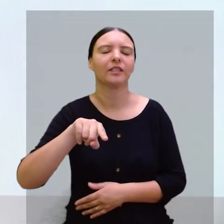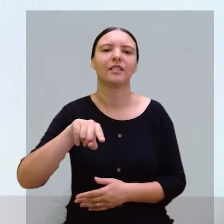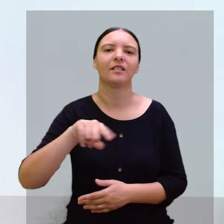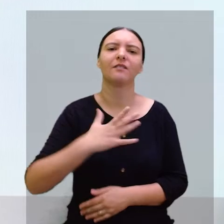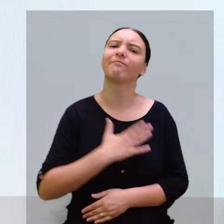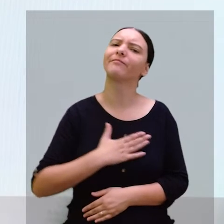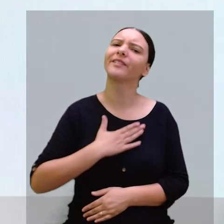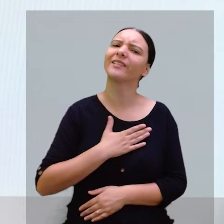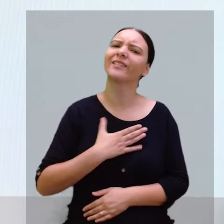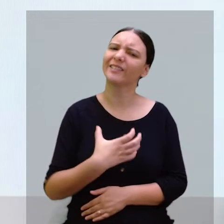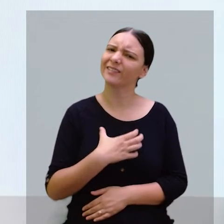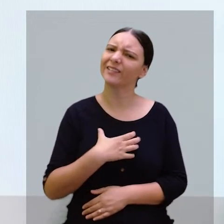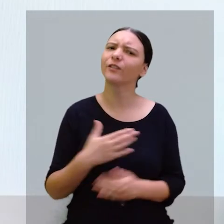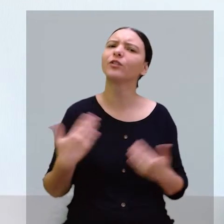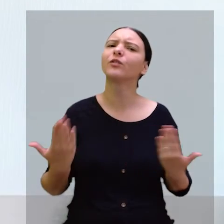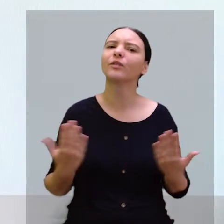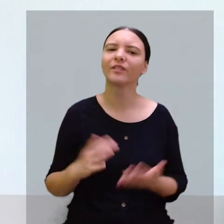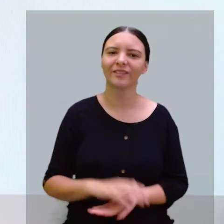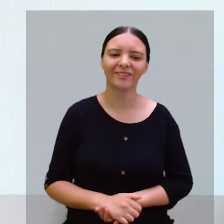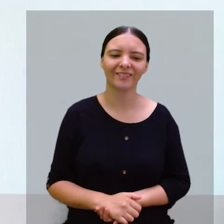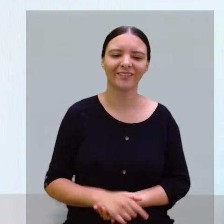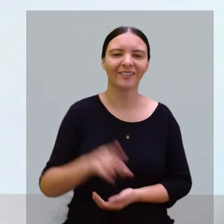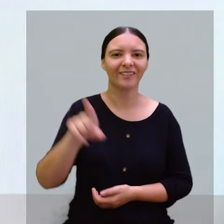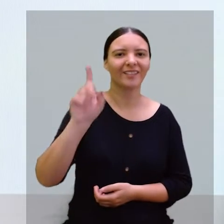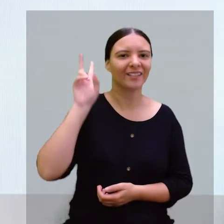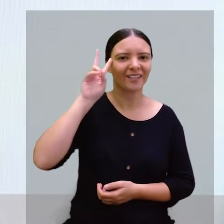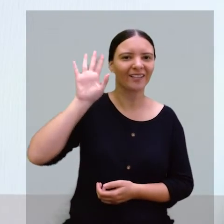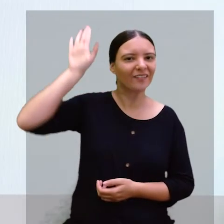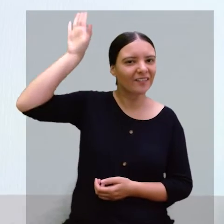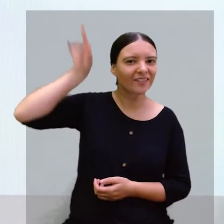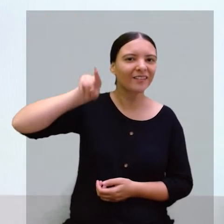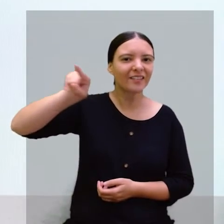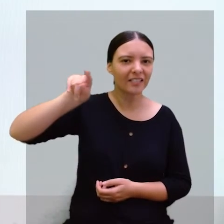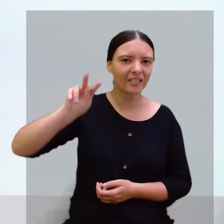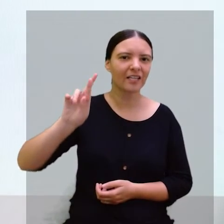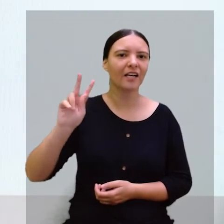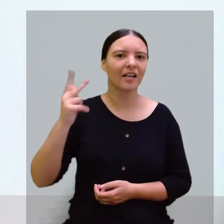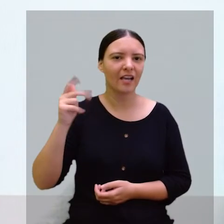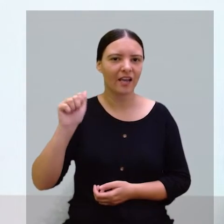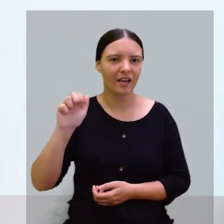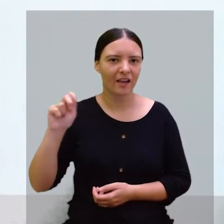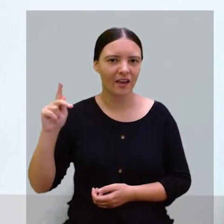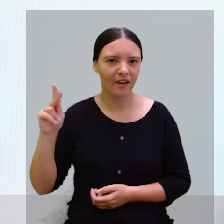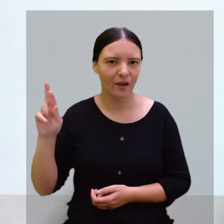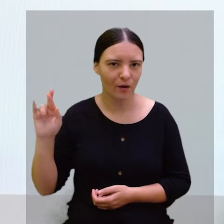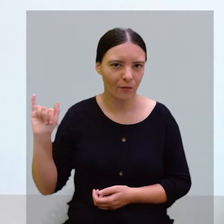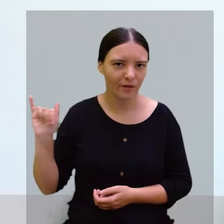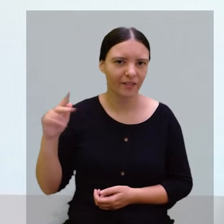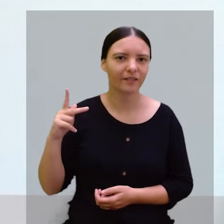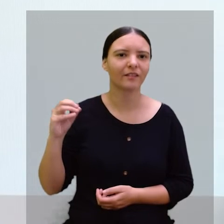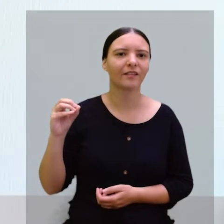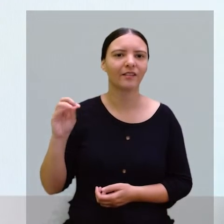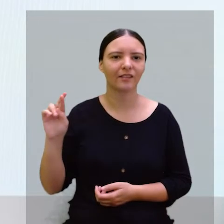sentem prazer em fazer? O camarada lembrou ali do Voldemort. Você gosta do Harry Potter?